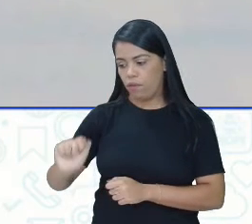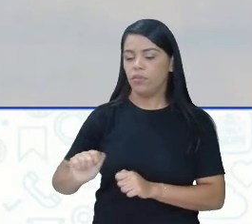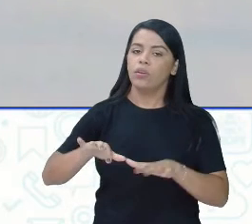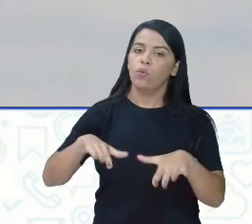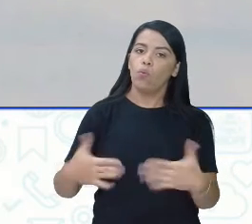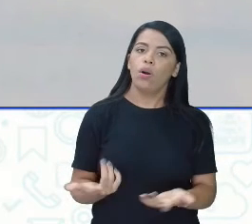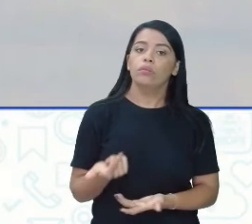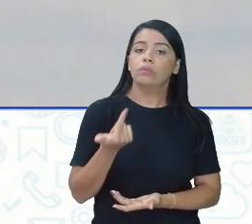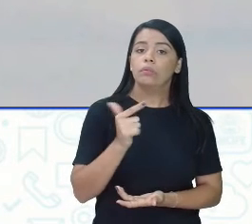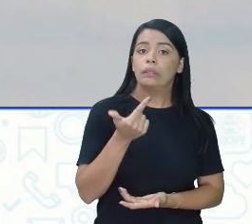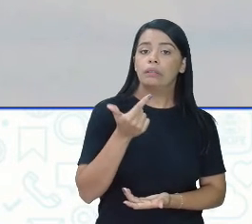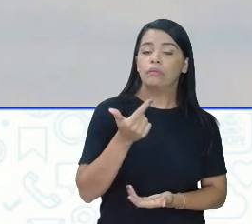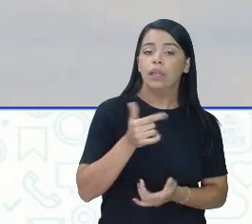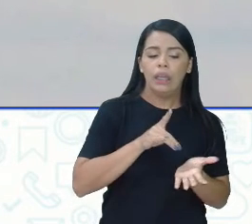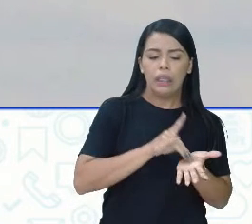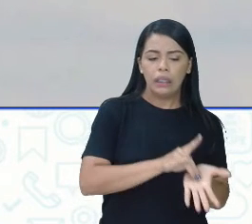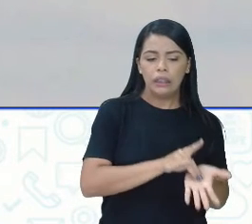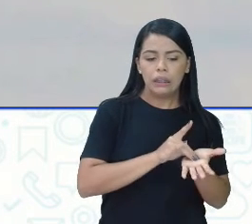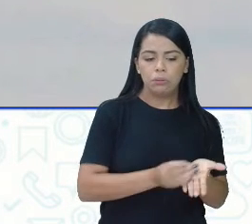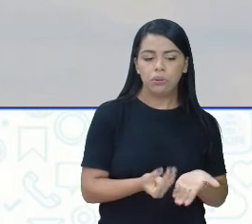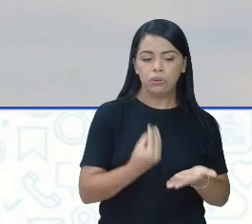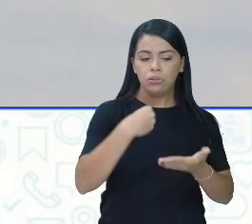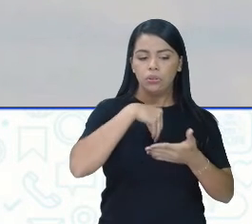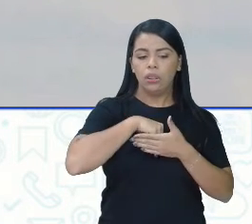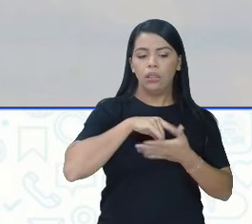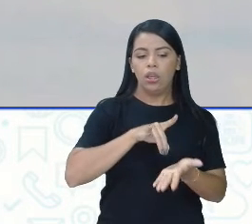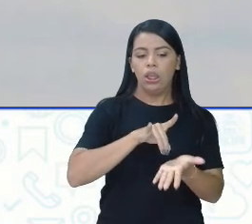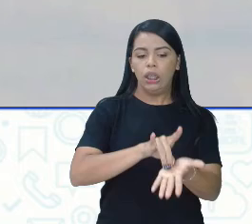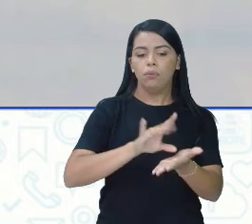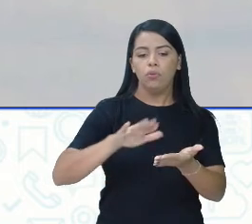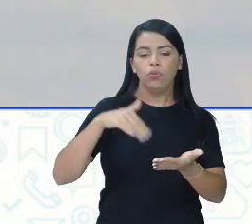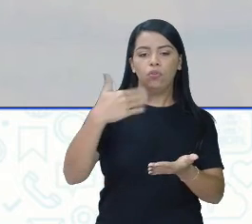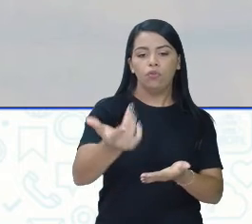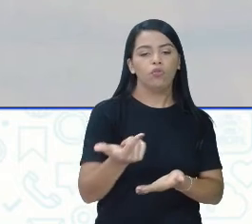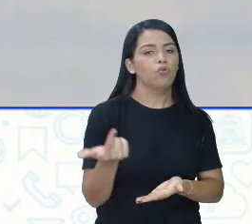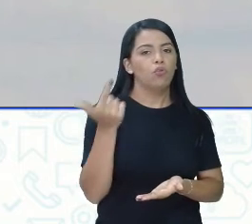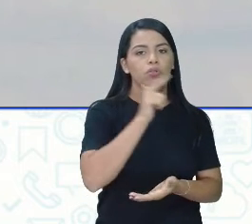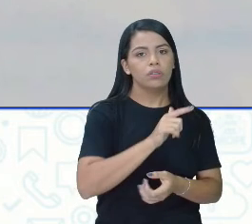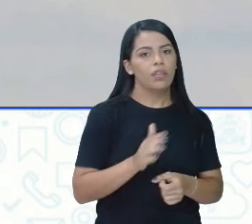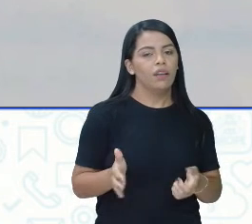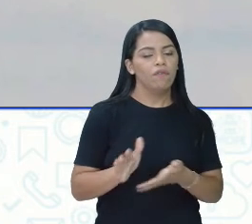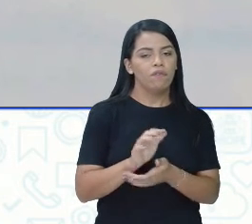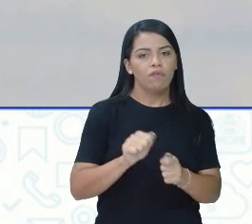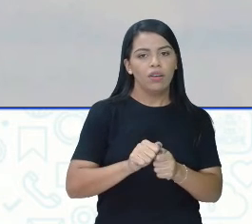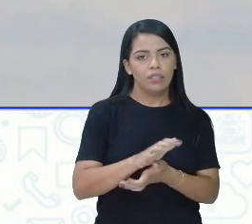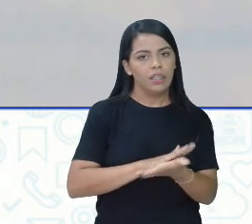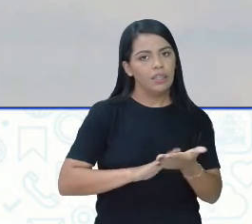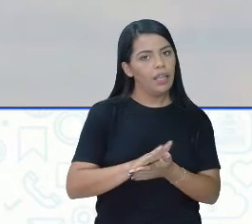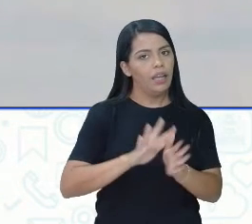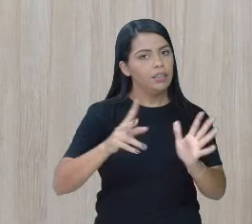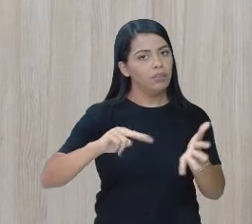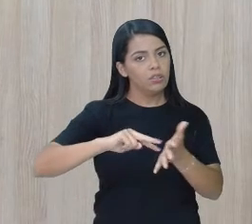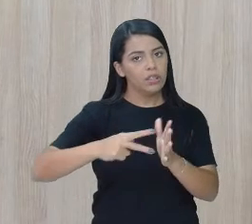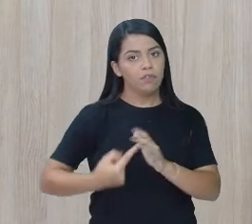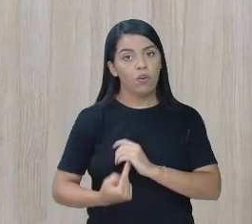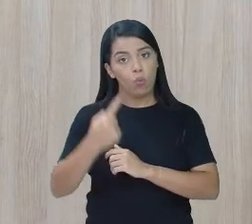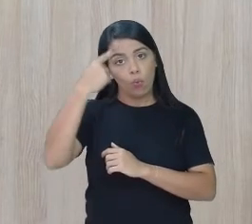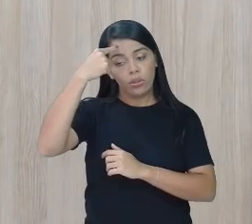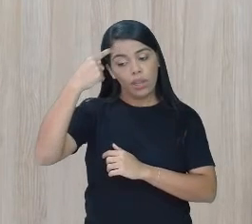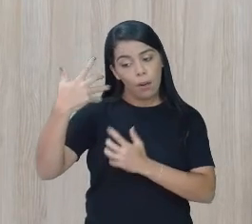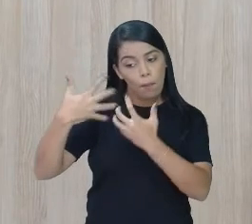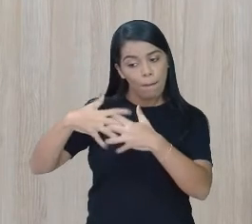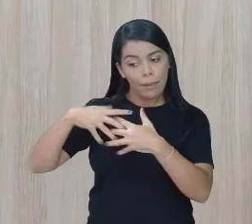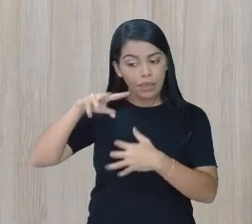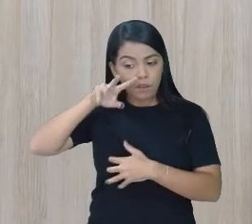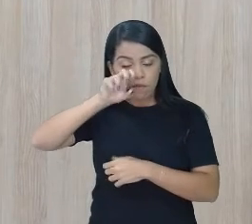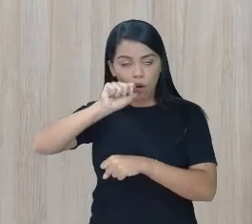inimigos interiores, os inimigos exteriores nada podem contra você. Ou seja, uma mente forte, minha gente,